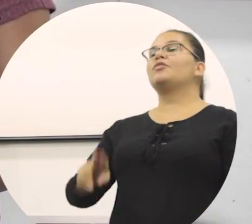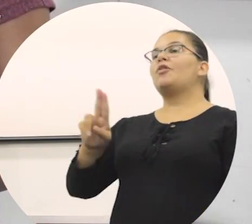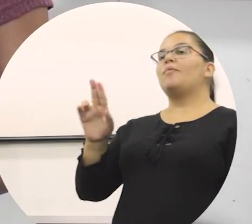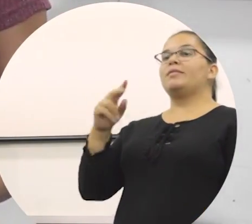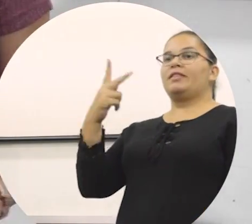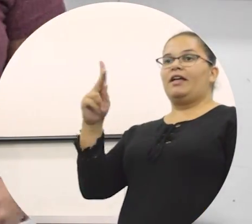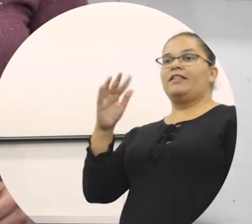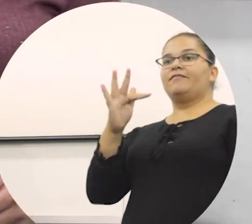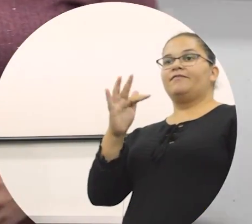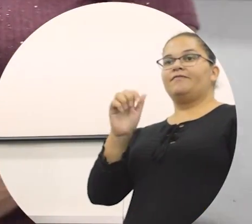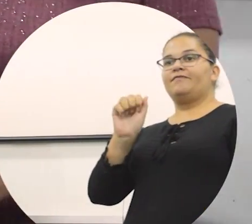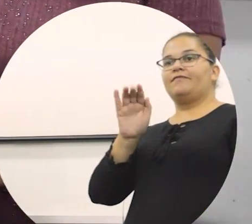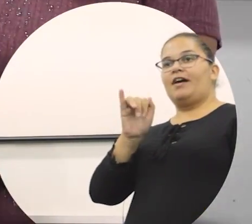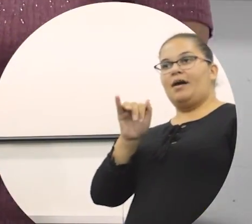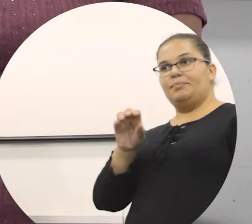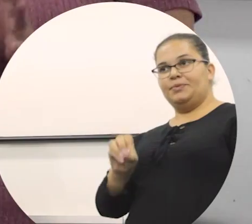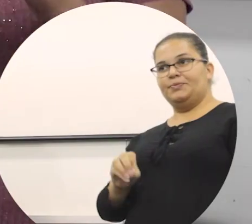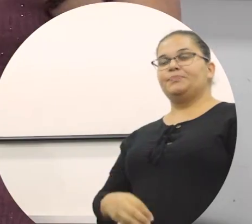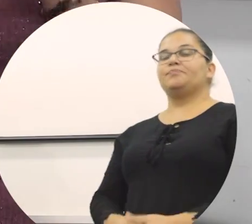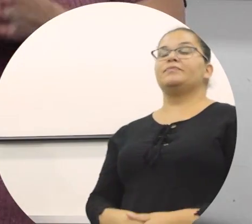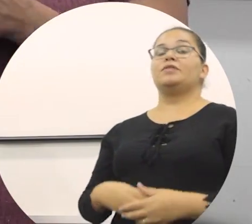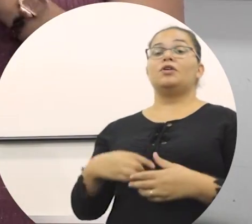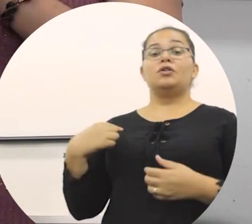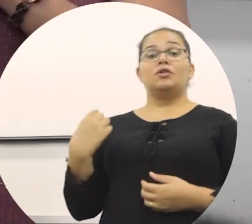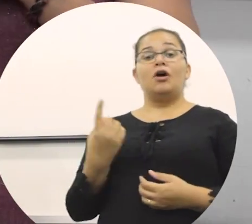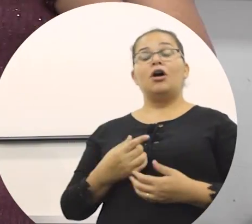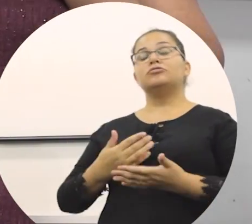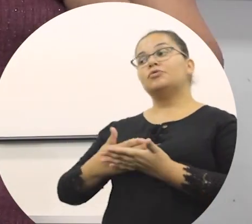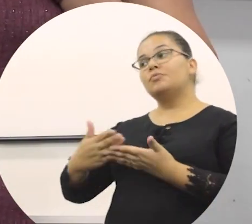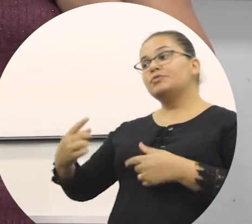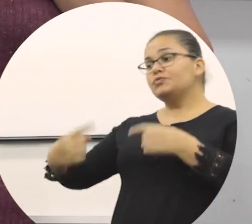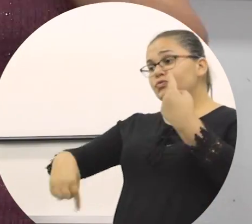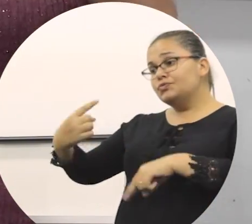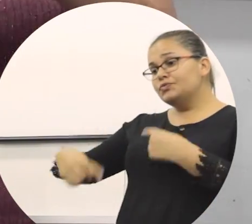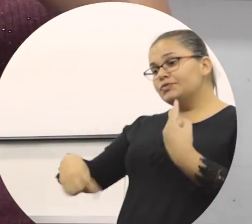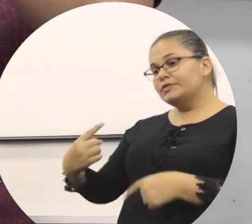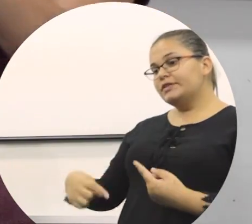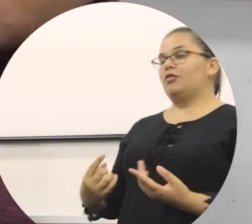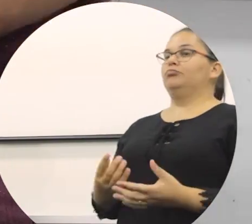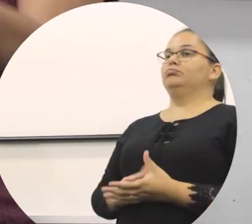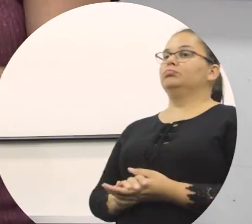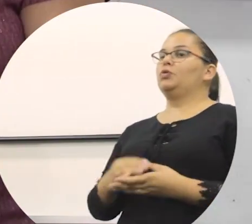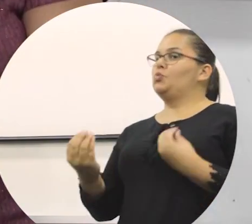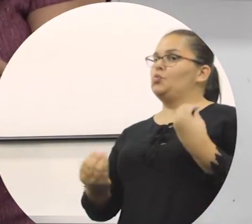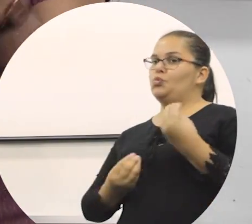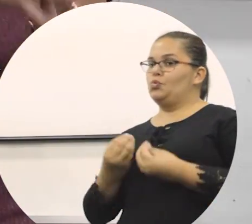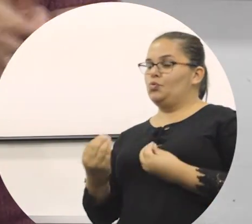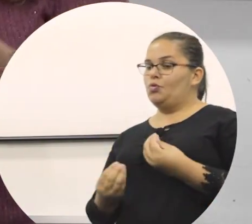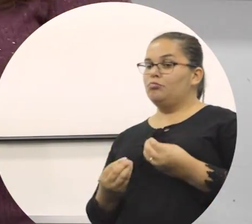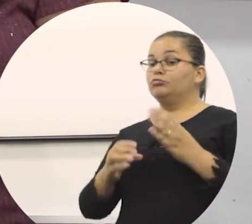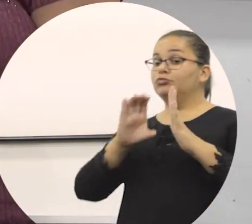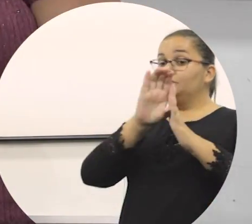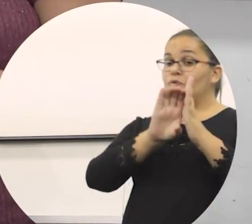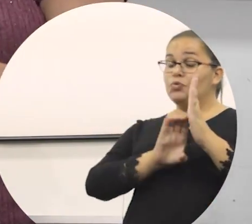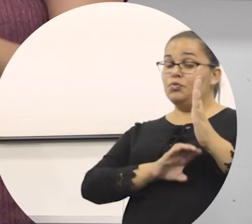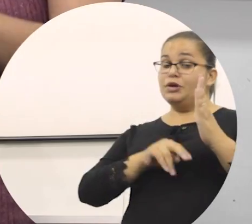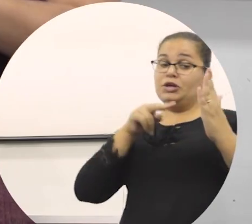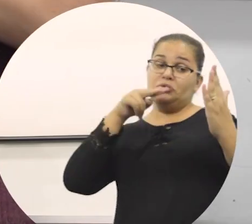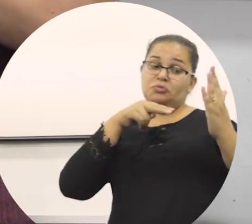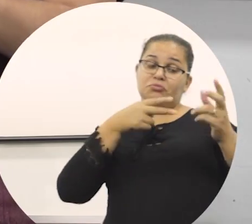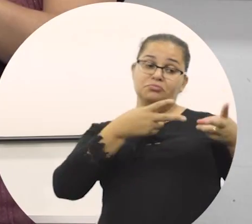Fábio. Então, assim, nós começamos a nossa discussão no seguinte, olhando para o currículo, propriamente